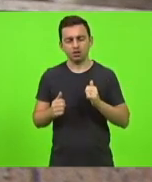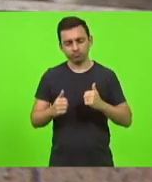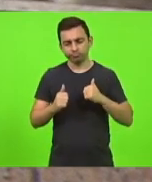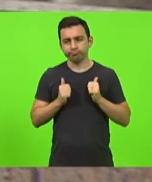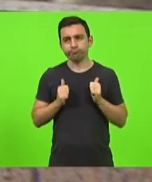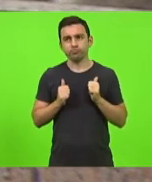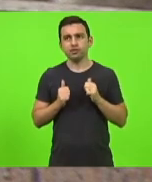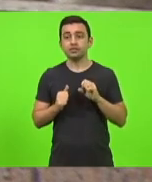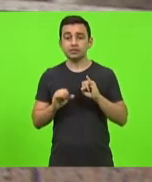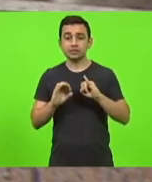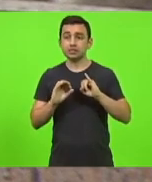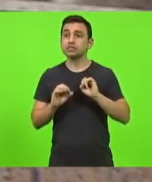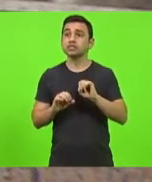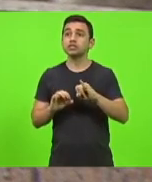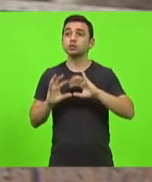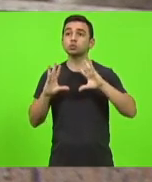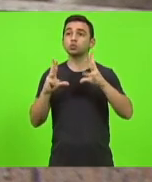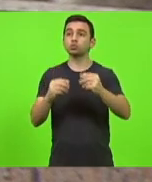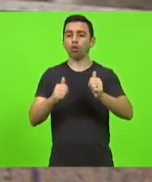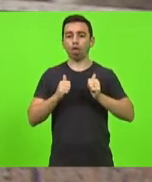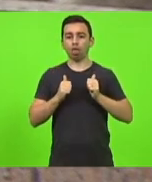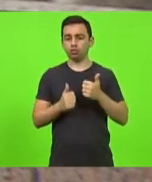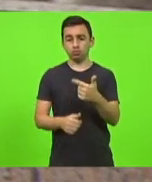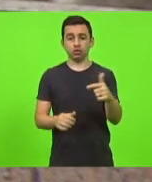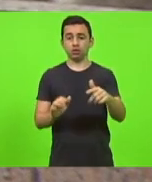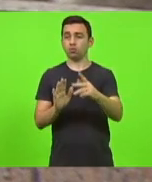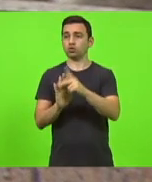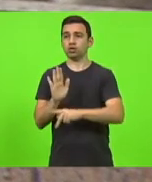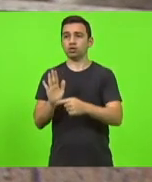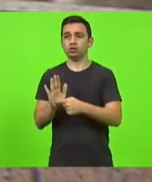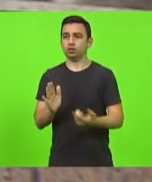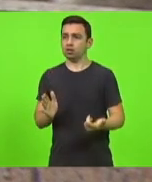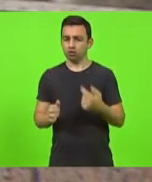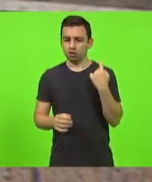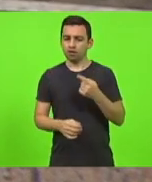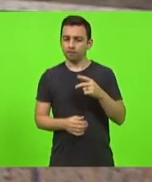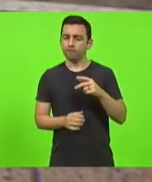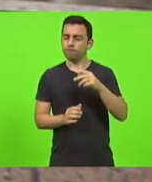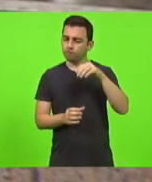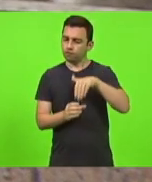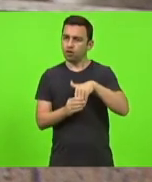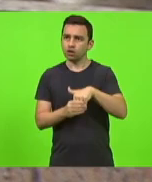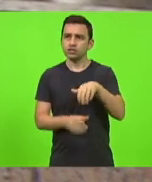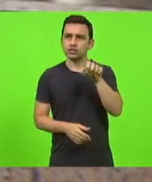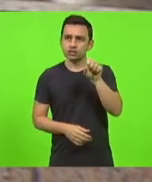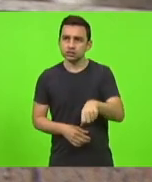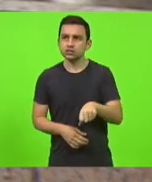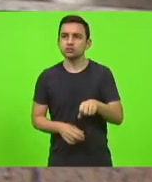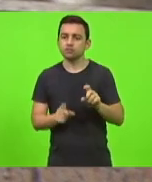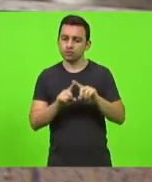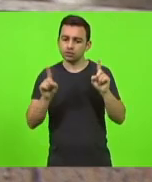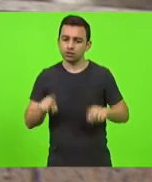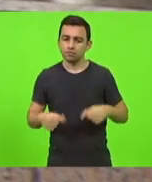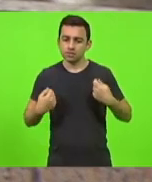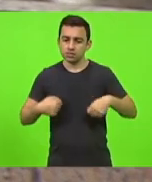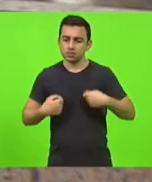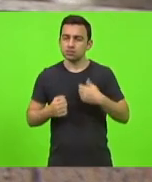se absterem, não tem projeto. Então, o PSD vota sim para que os funcionários públicos tenham aumento de